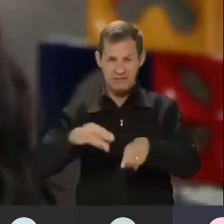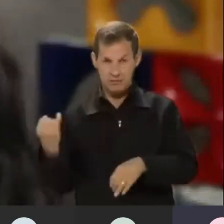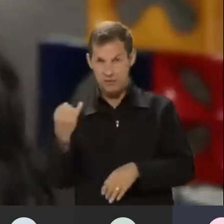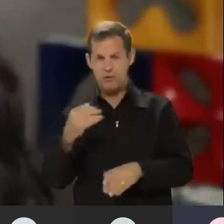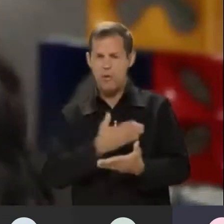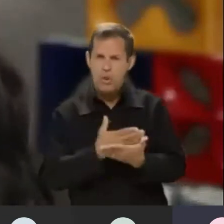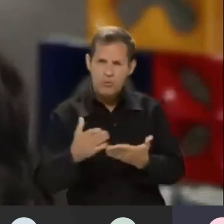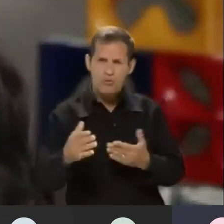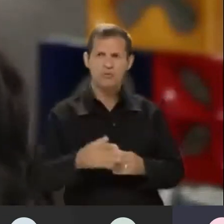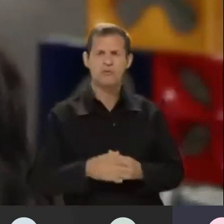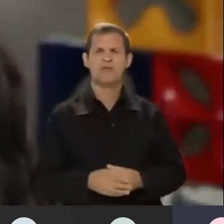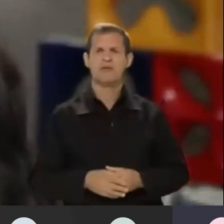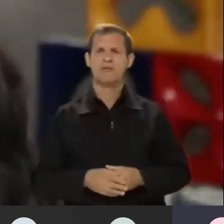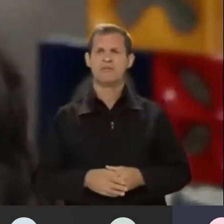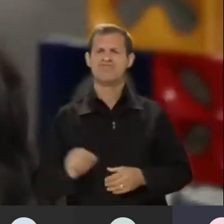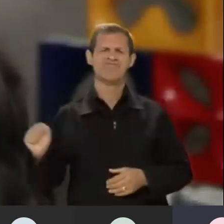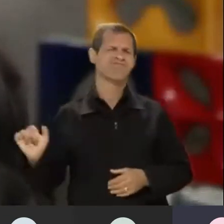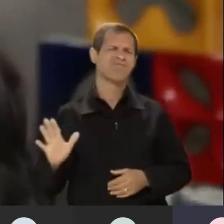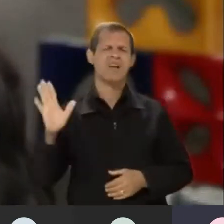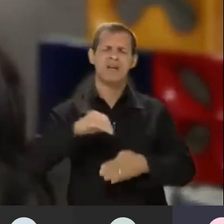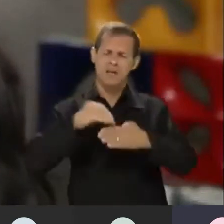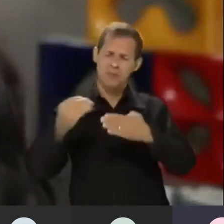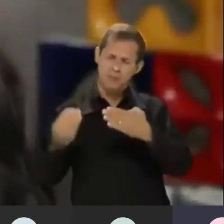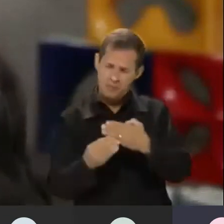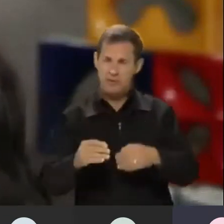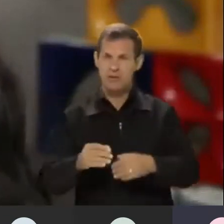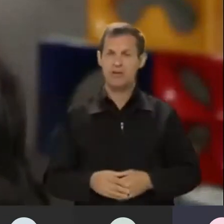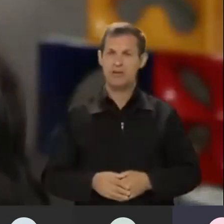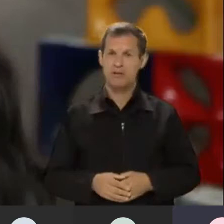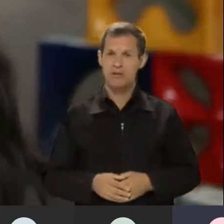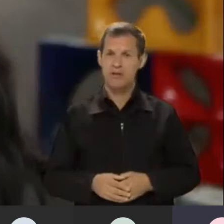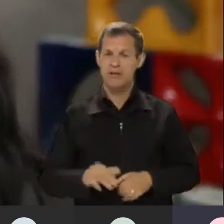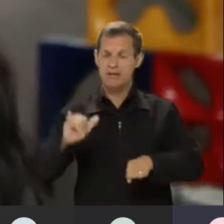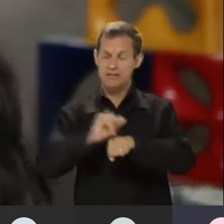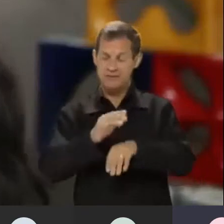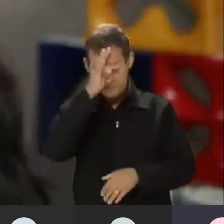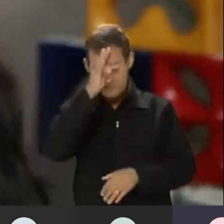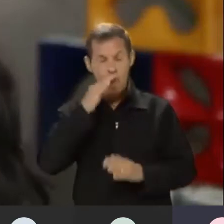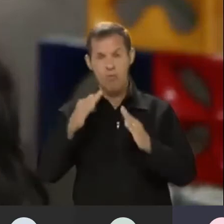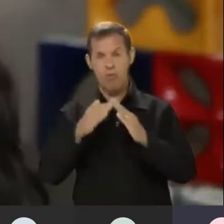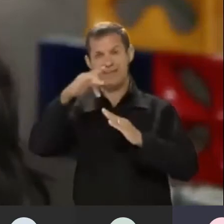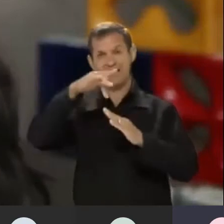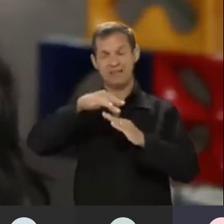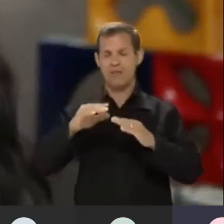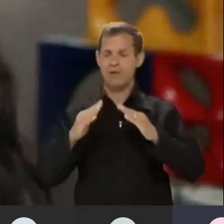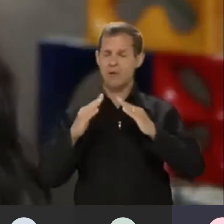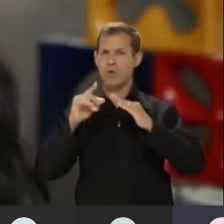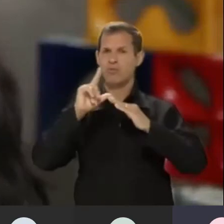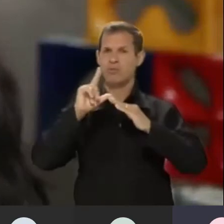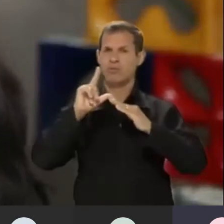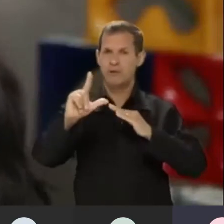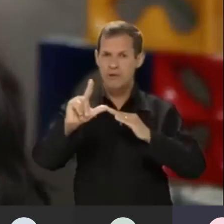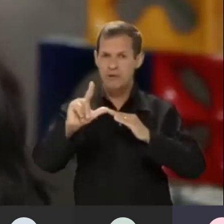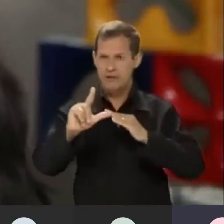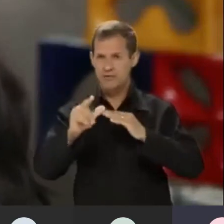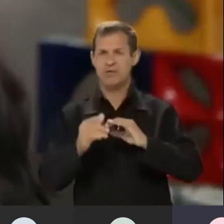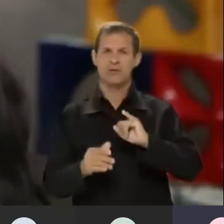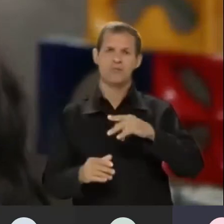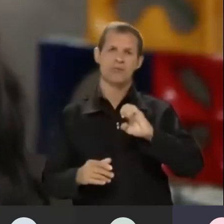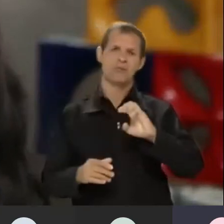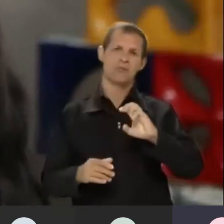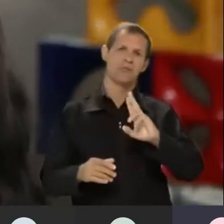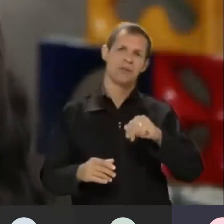telhado verde, inicialmente, é mais cara do que soluções convencionais, como telhado e lajes